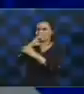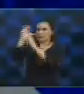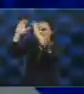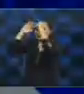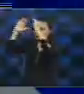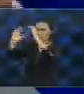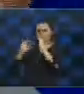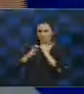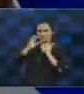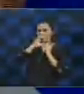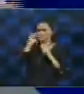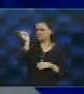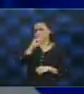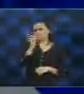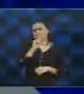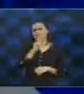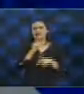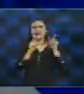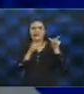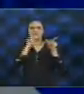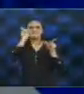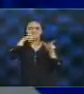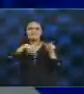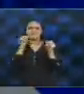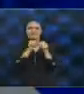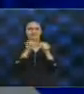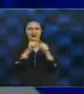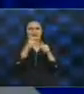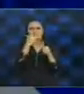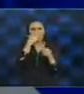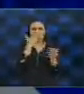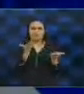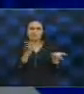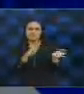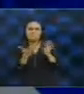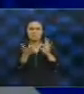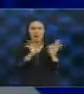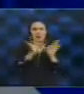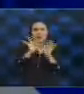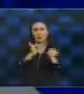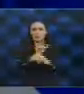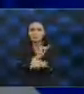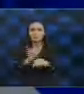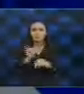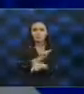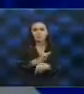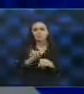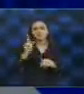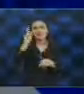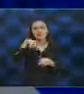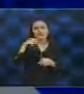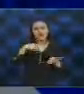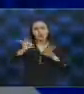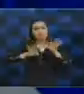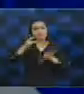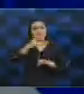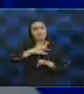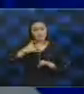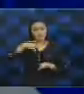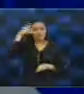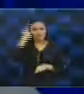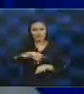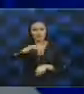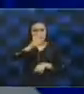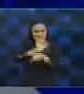sim, faz, de certa forma, um jogo de pessoas que não querem, a não ser fazer na saúde daqui do meu município, aquilo que fizeram na